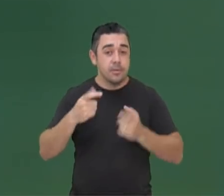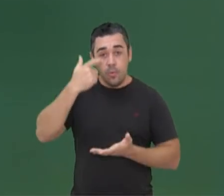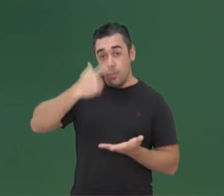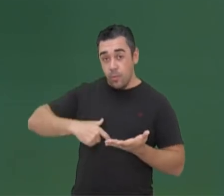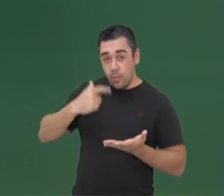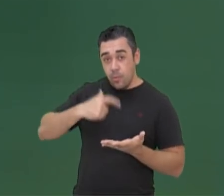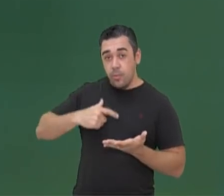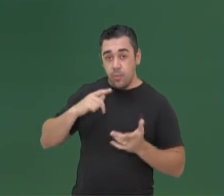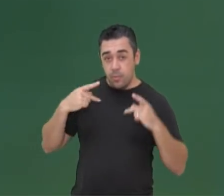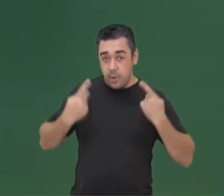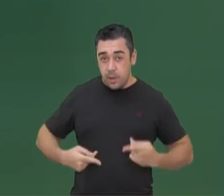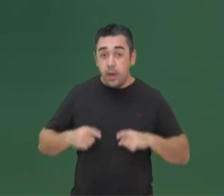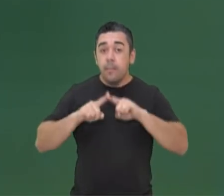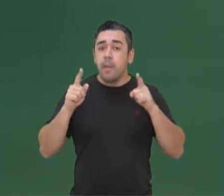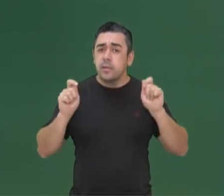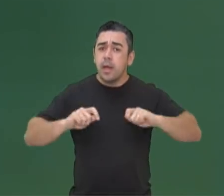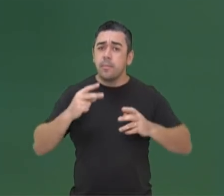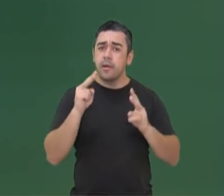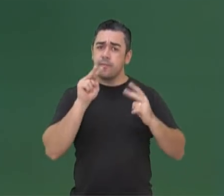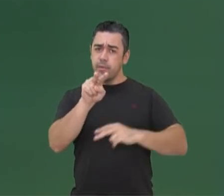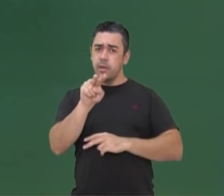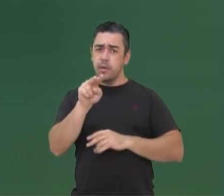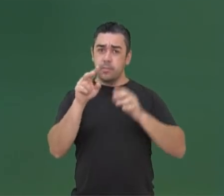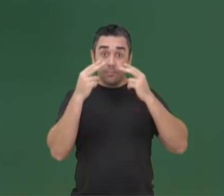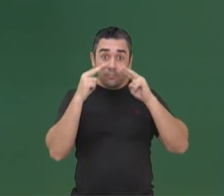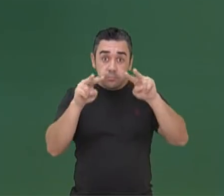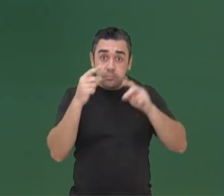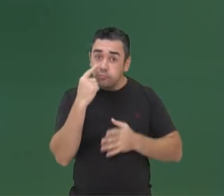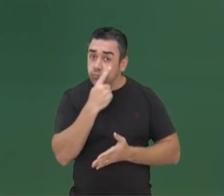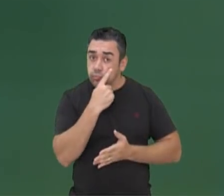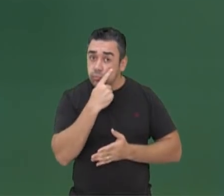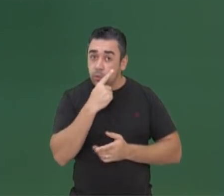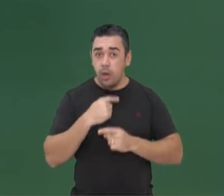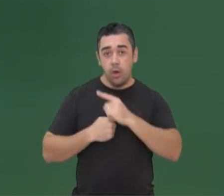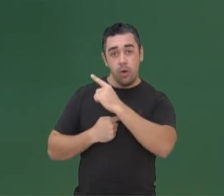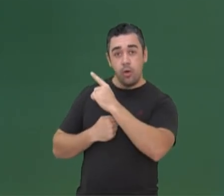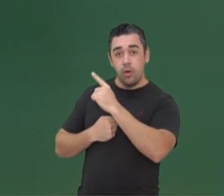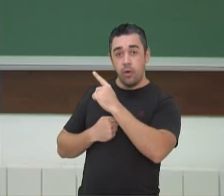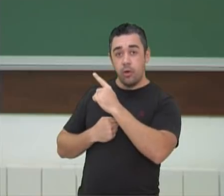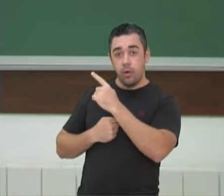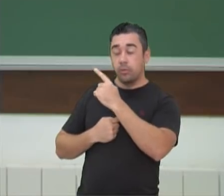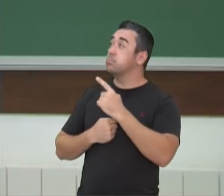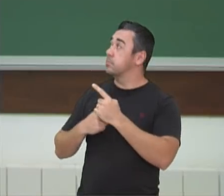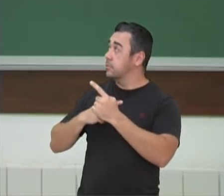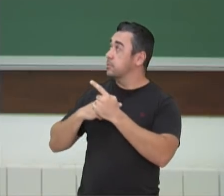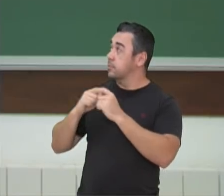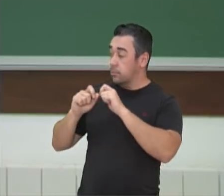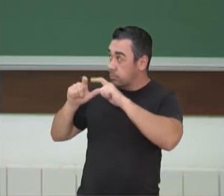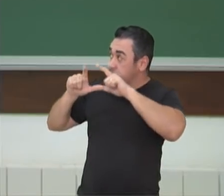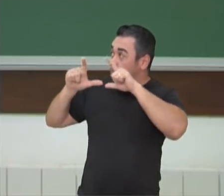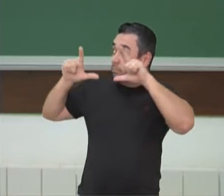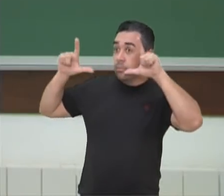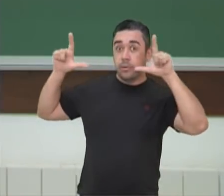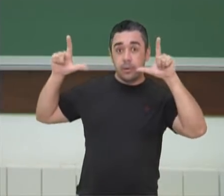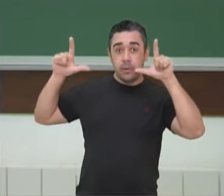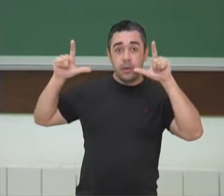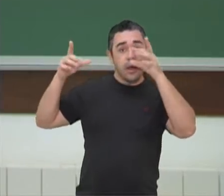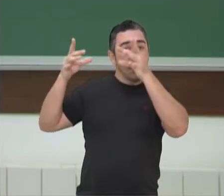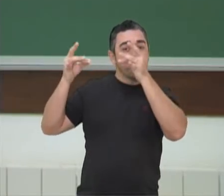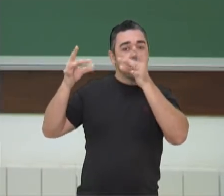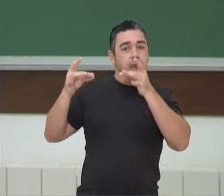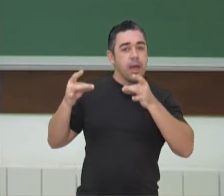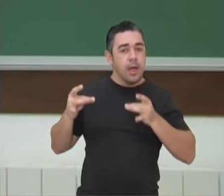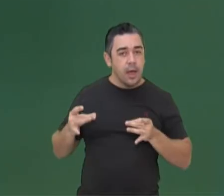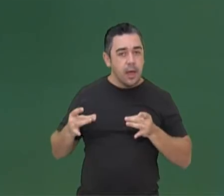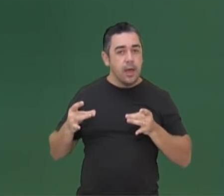ele é macroscópico. Eu consigo vê-lo a olho nu. Bem pequenininho aqui na tela, eu tenho que ampliá-lo para ver suas